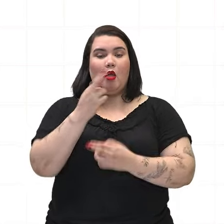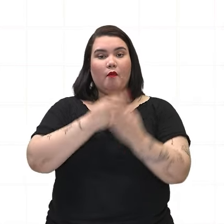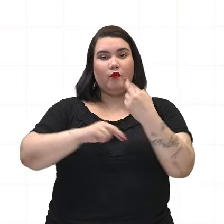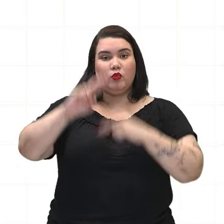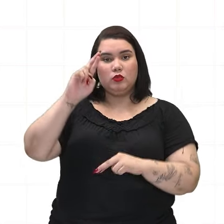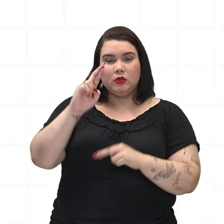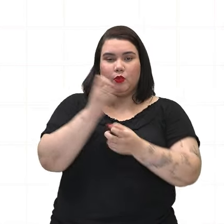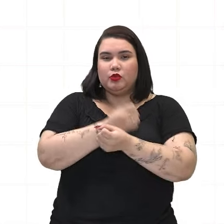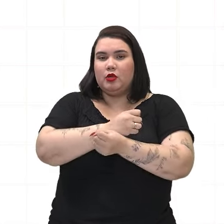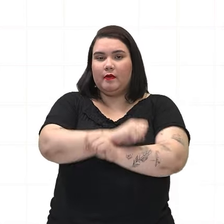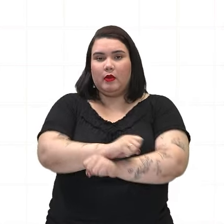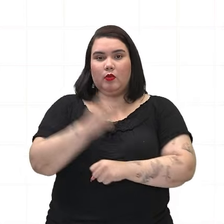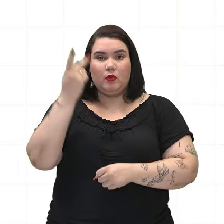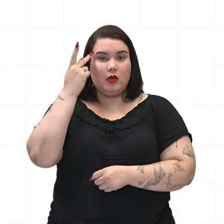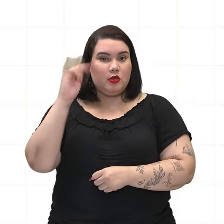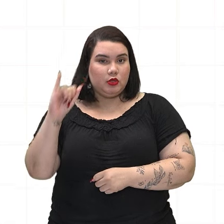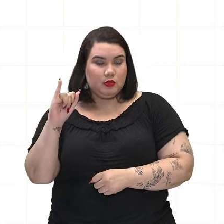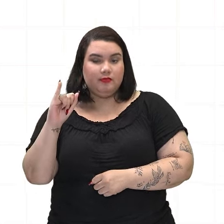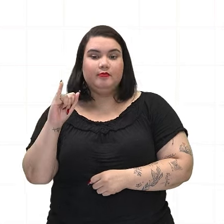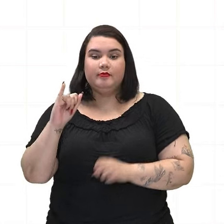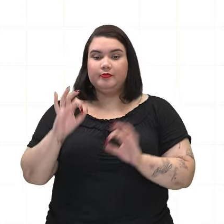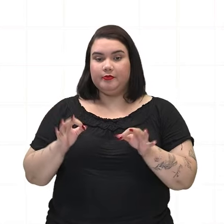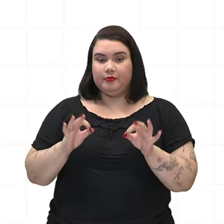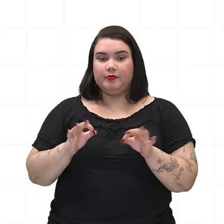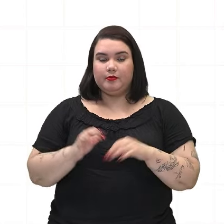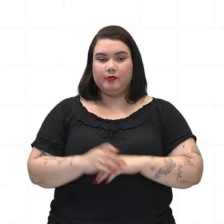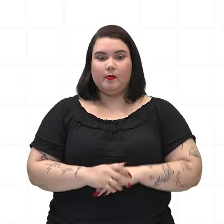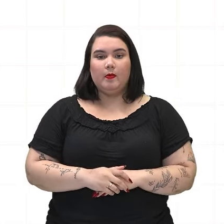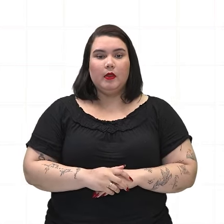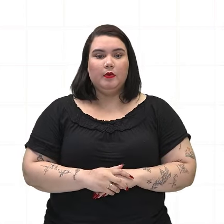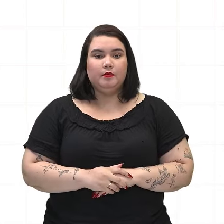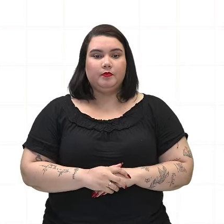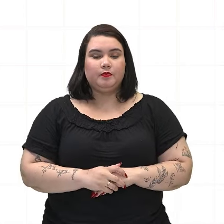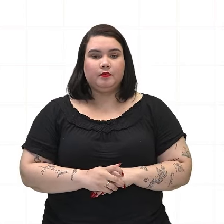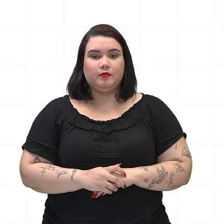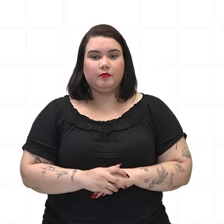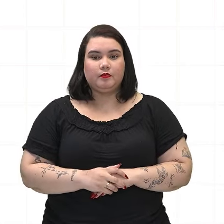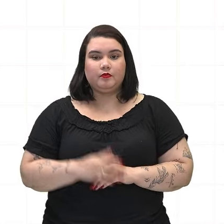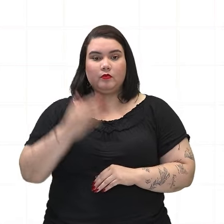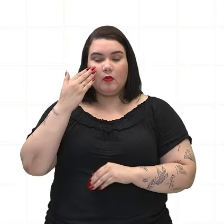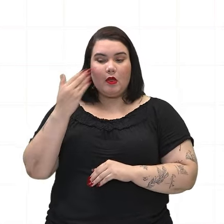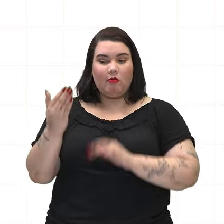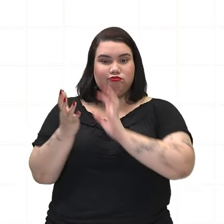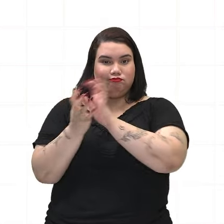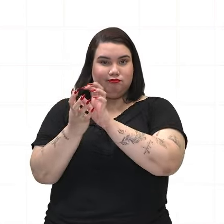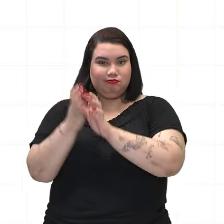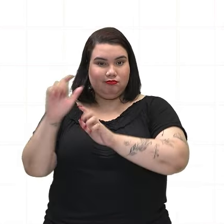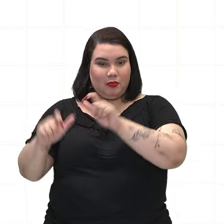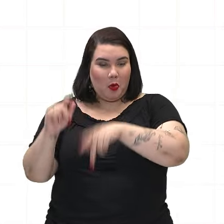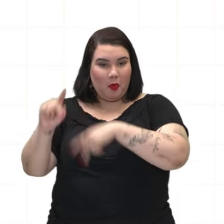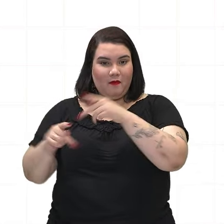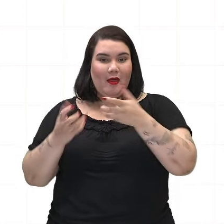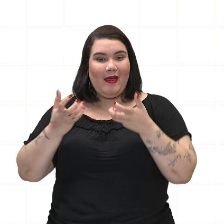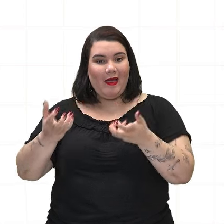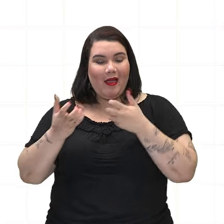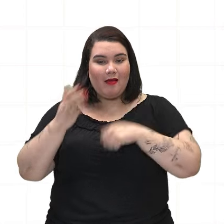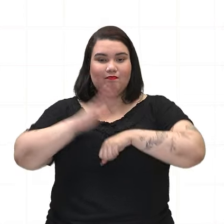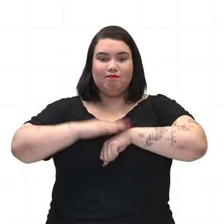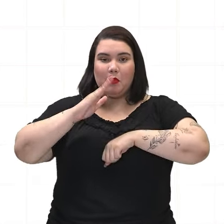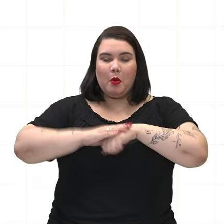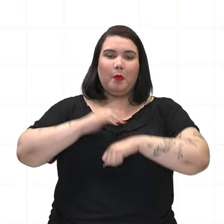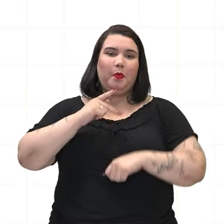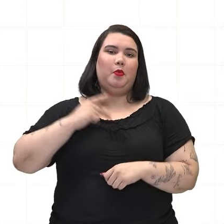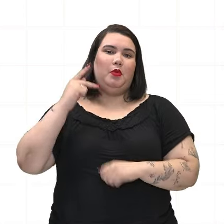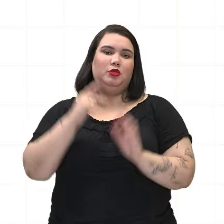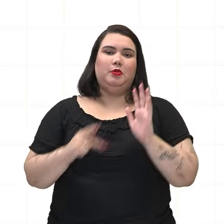nós temos esses movimentos aí, é exemplo do que aconteceu. Então os pernambucanos almejavam maior autonomia